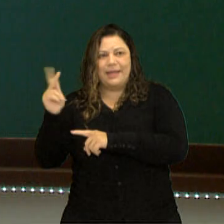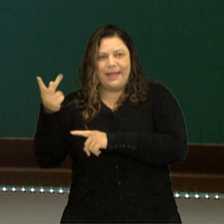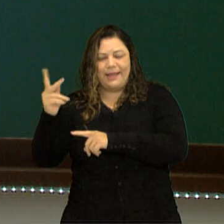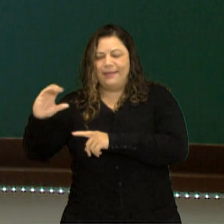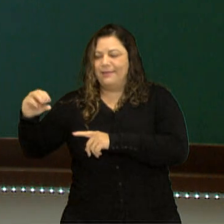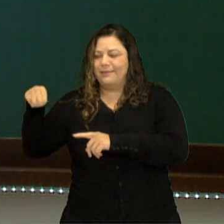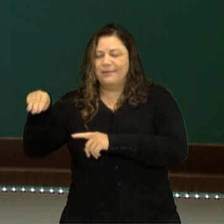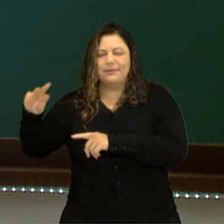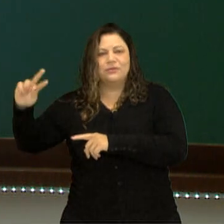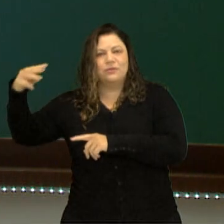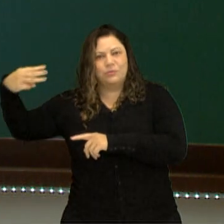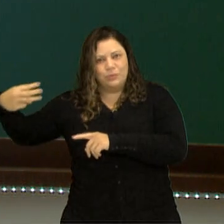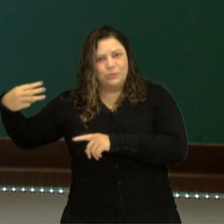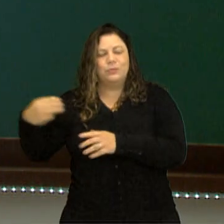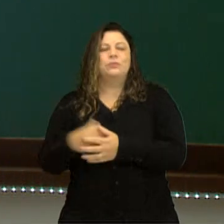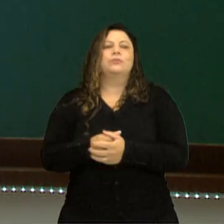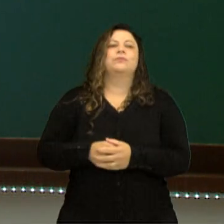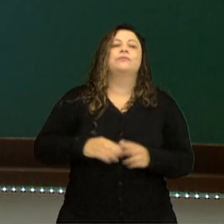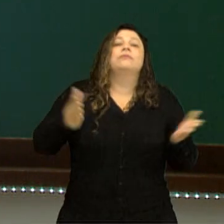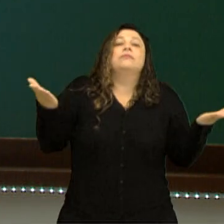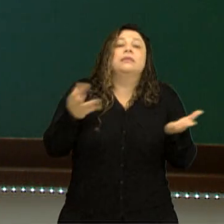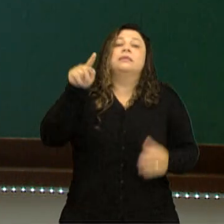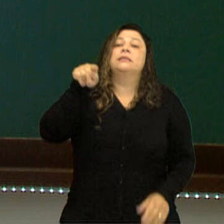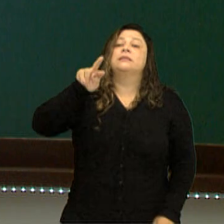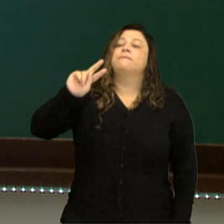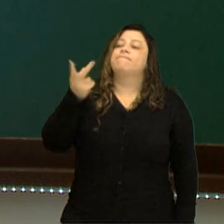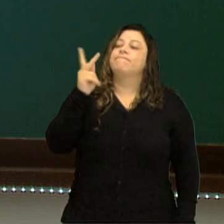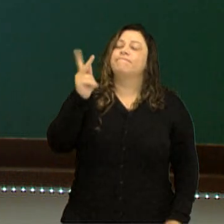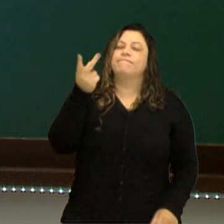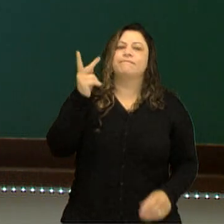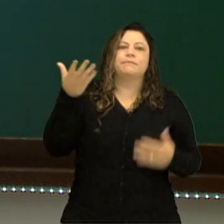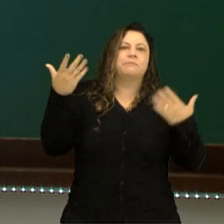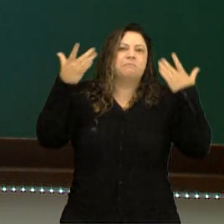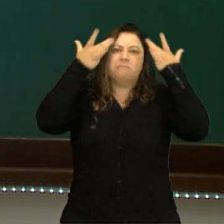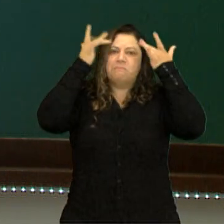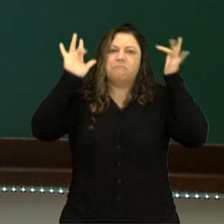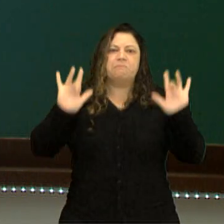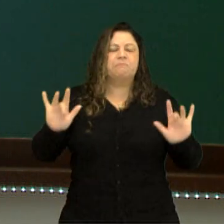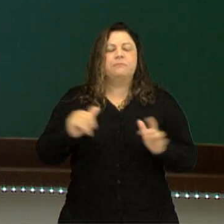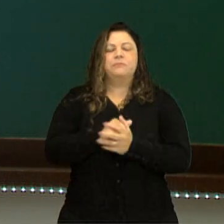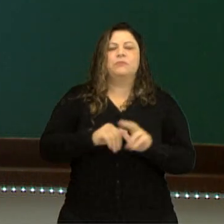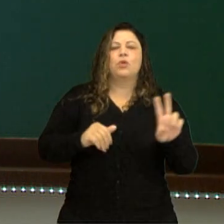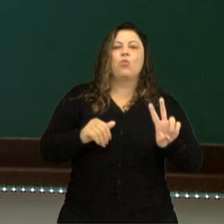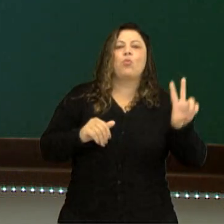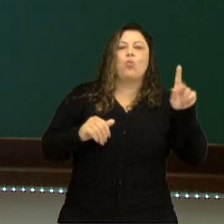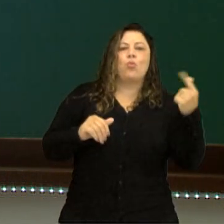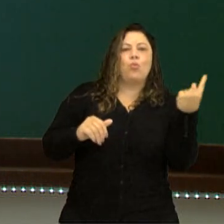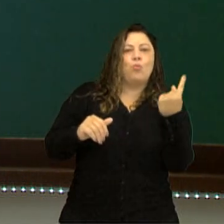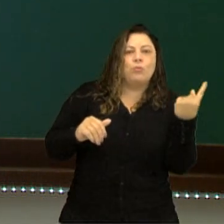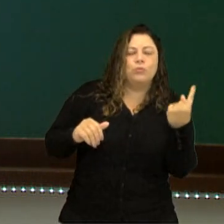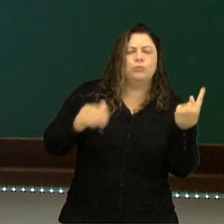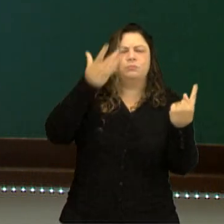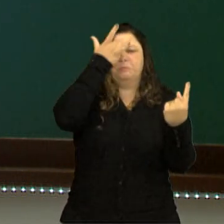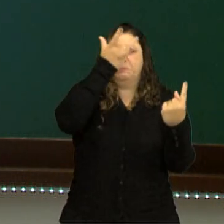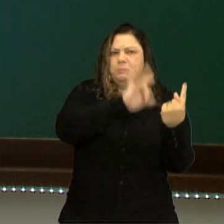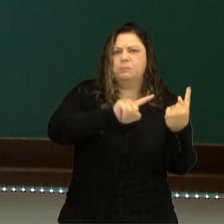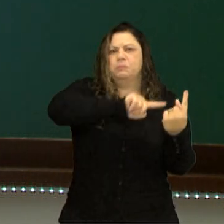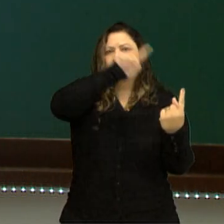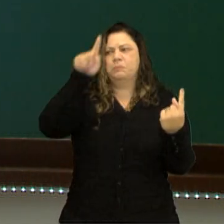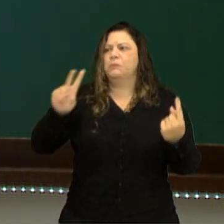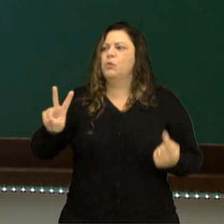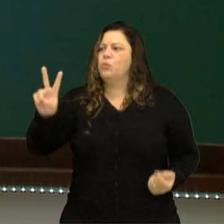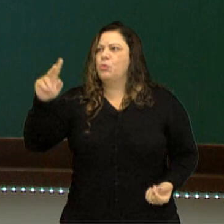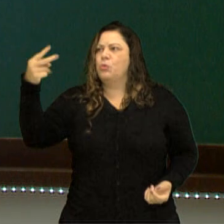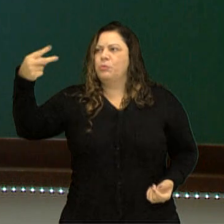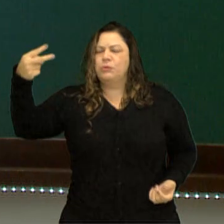estamos exatamente com o H, que é a nossa incógnita, e o volume 1, que a gente não conhece. Só que a gente sabe que o volume 2 da outra